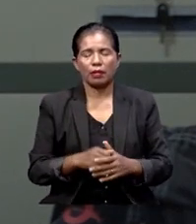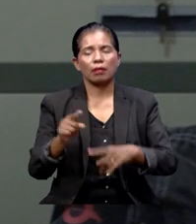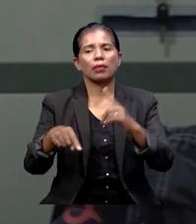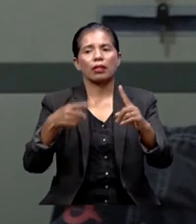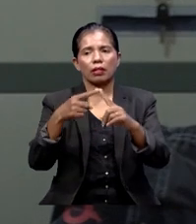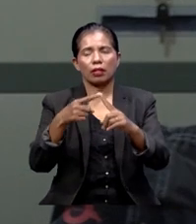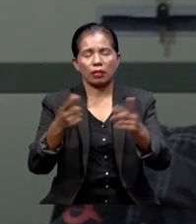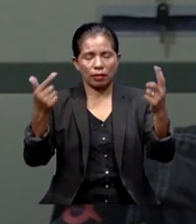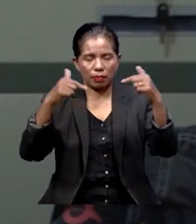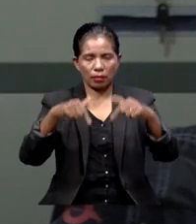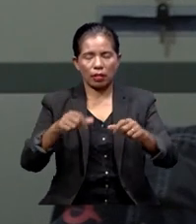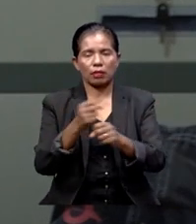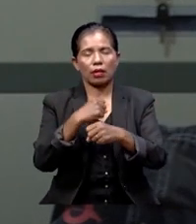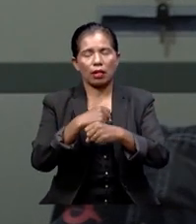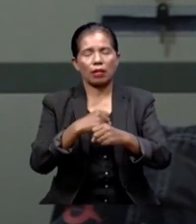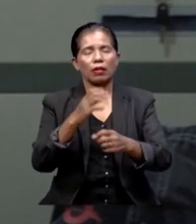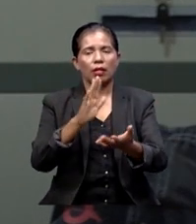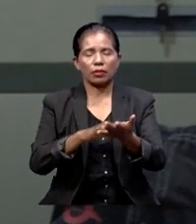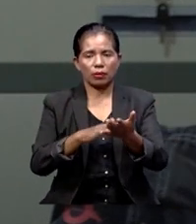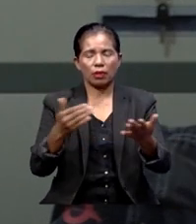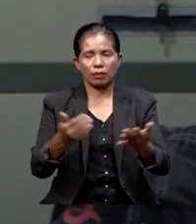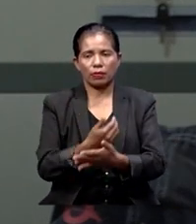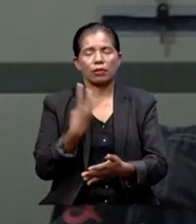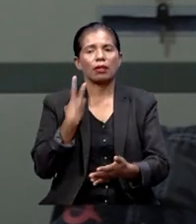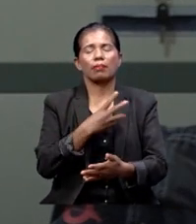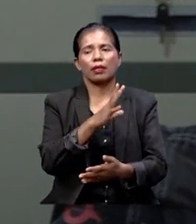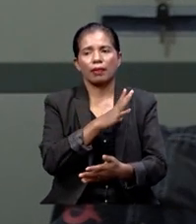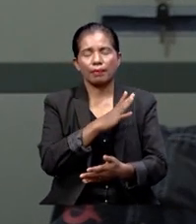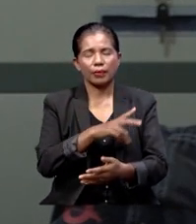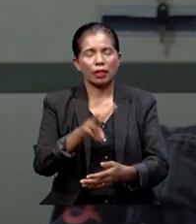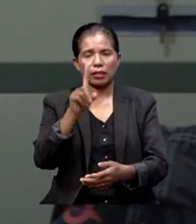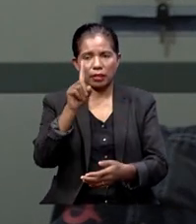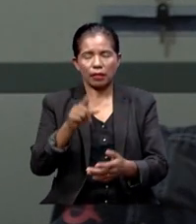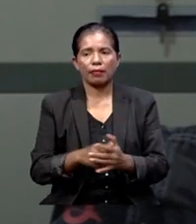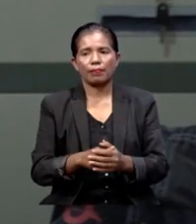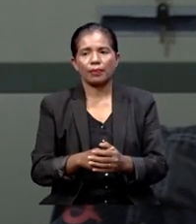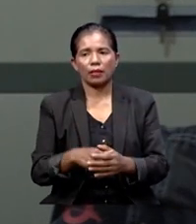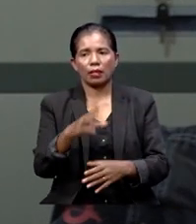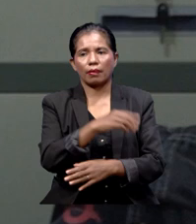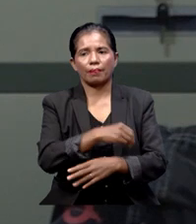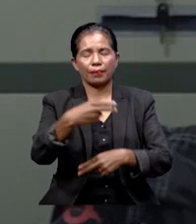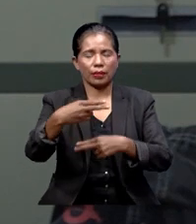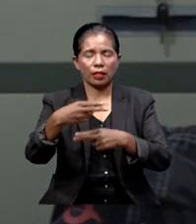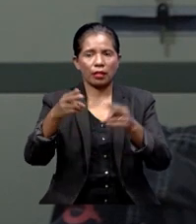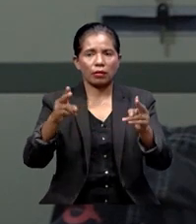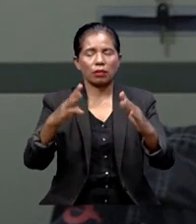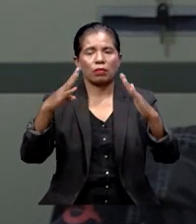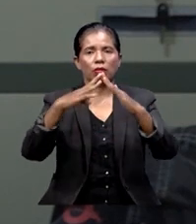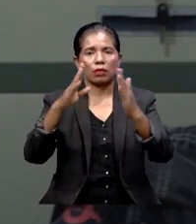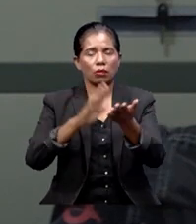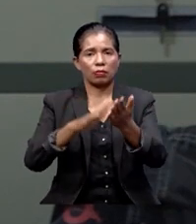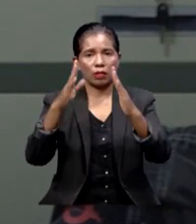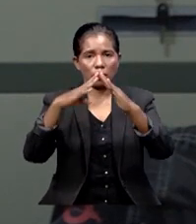maka atau mai halo konsusan ami hin to ida tan bai ha sala andar ida ne maka